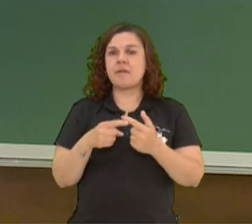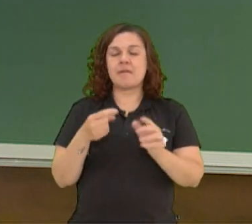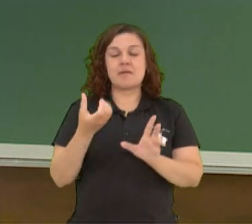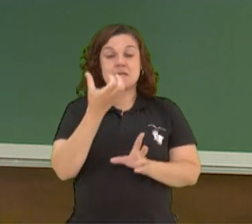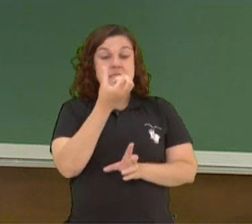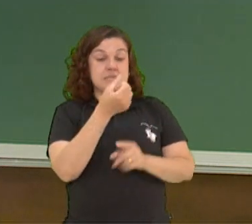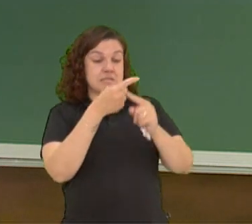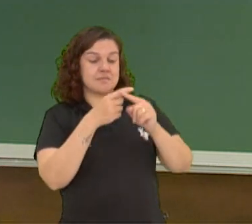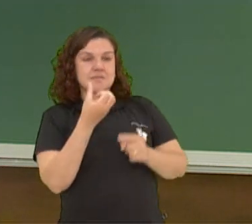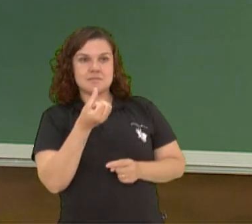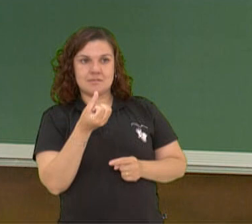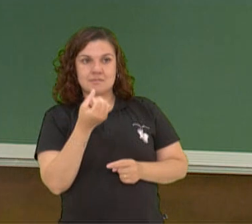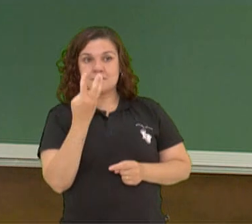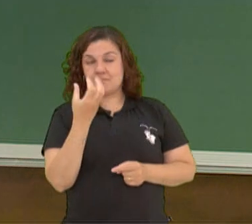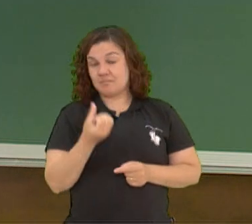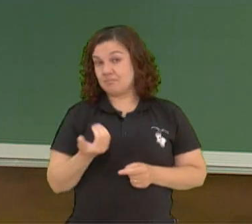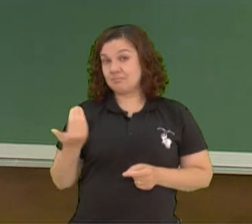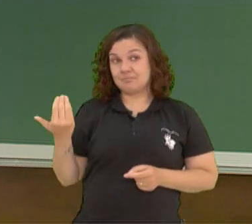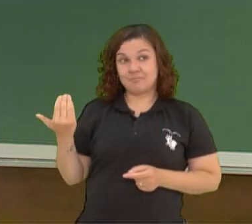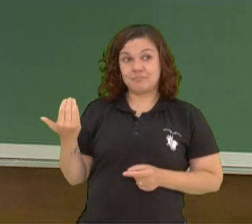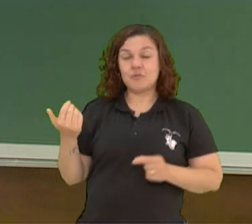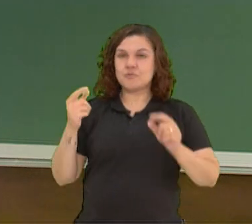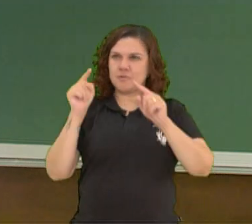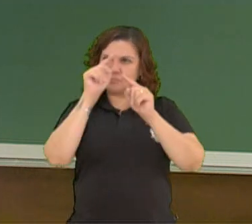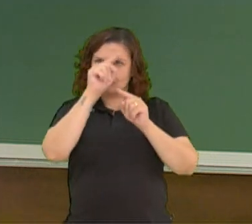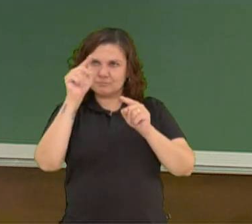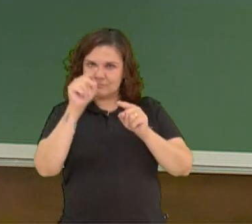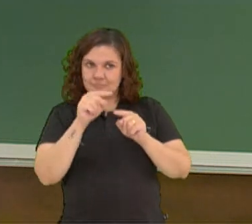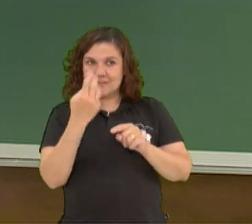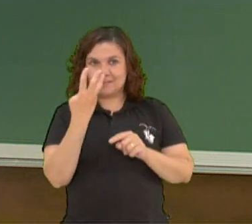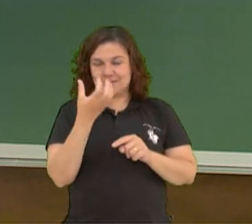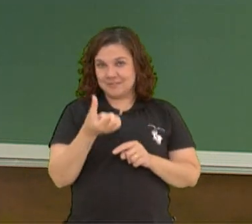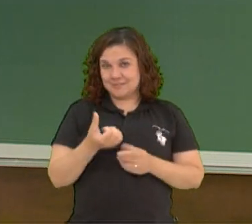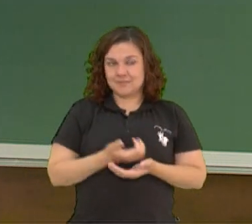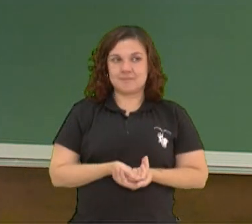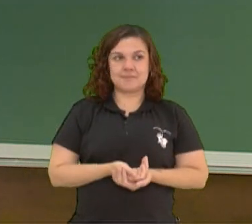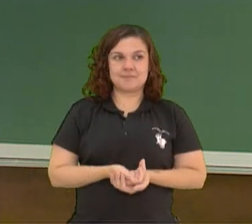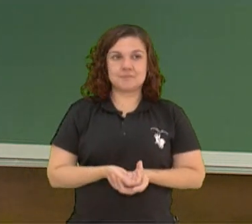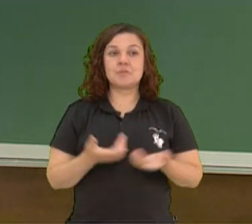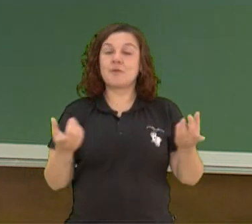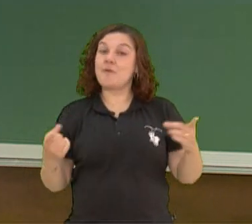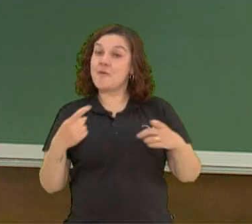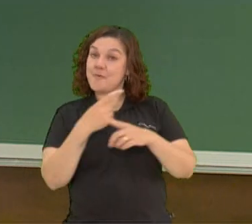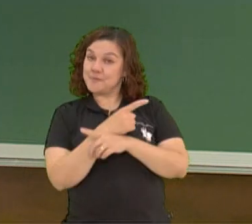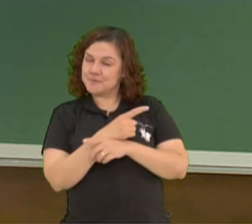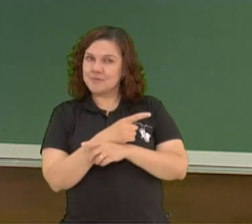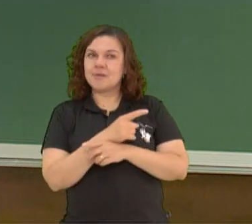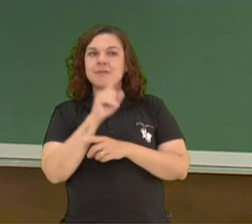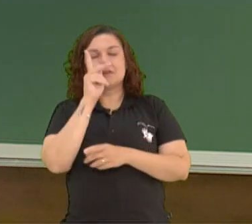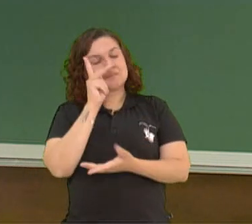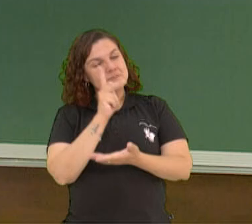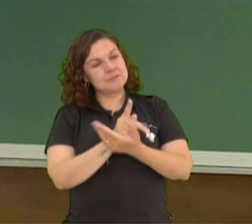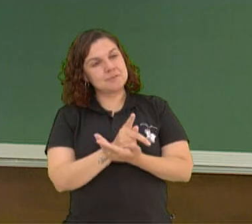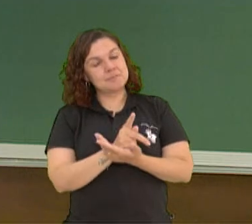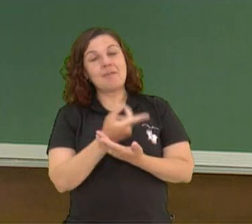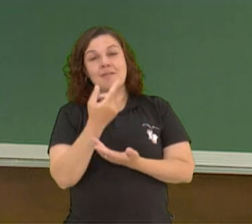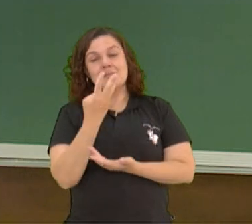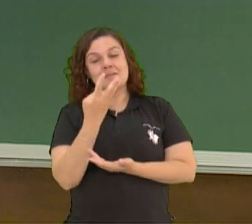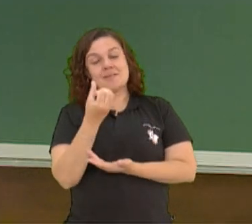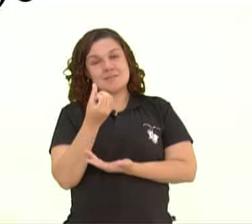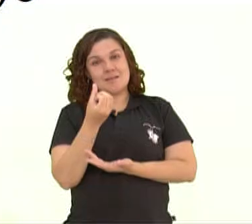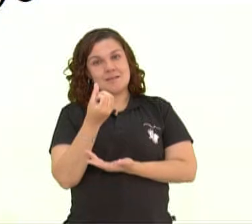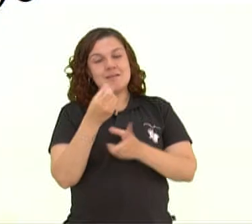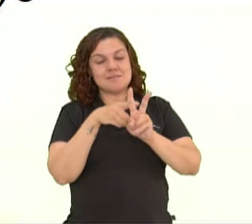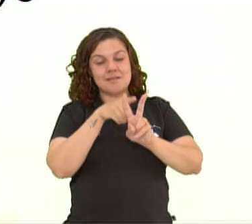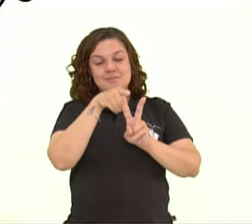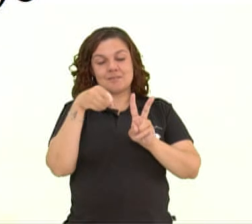6, 36. Tem 36 quadrados aqui. Então, o contrário, a raiz quadrada de 36 é 6. E